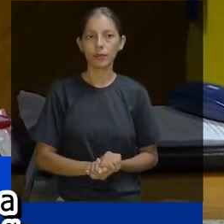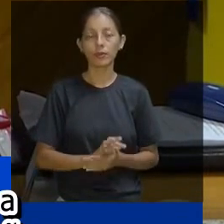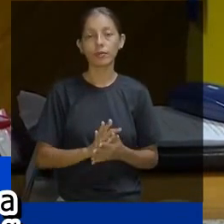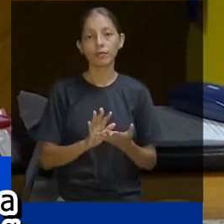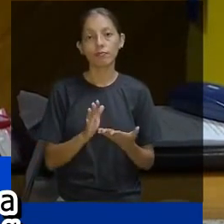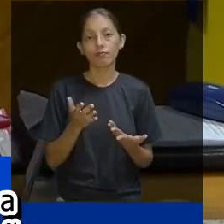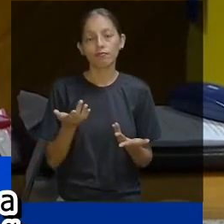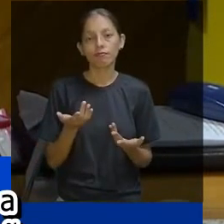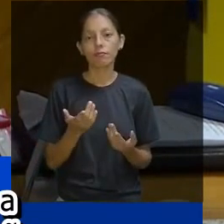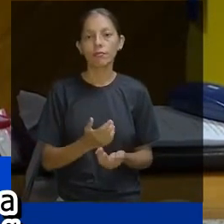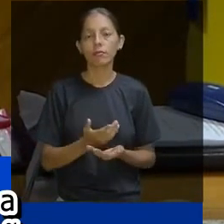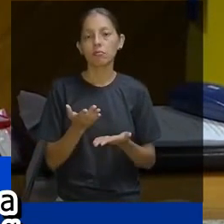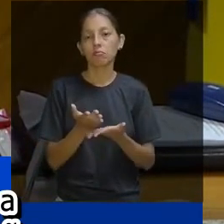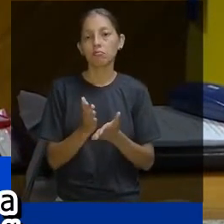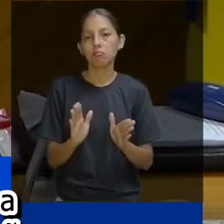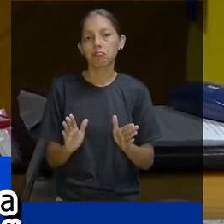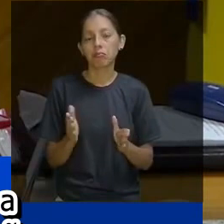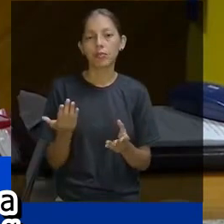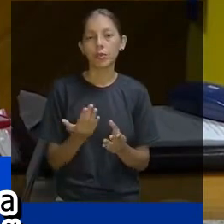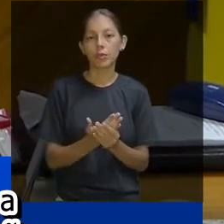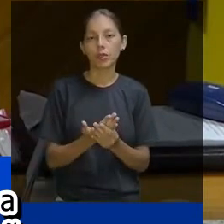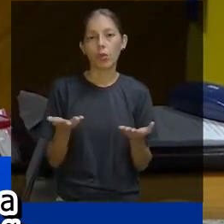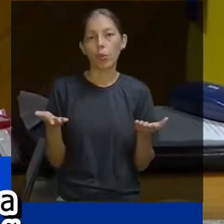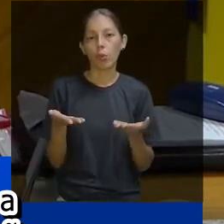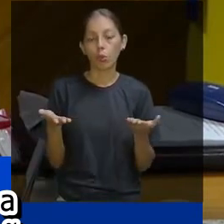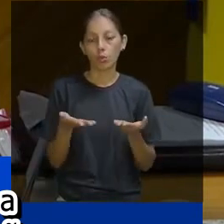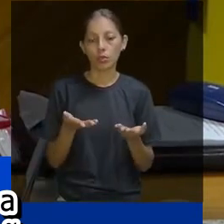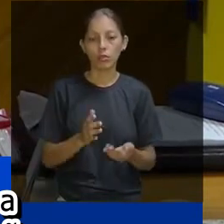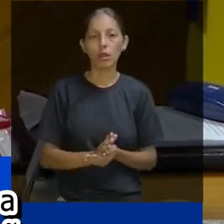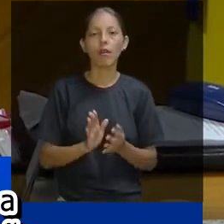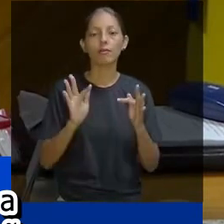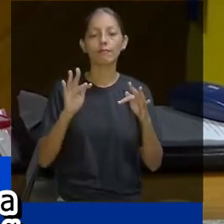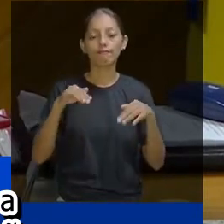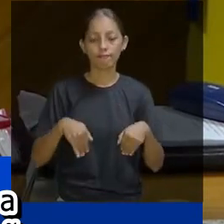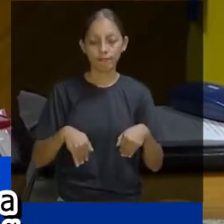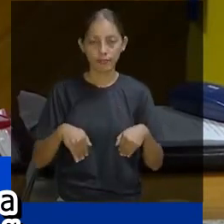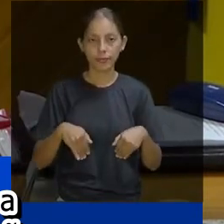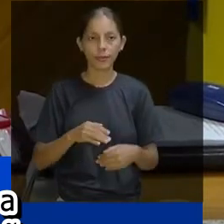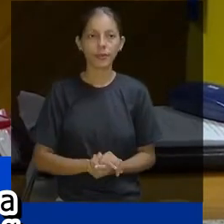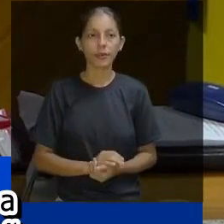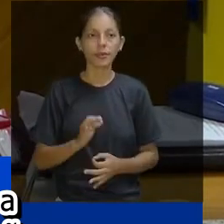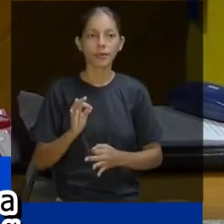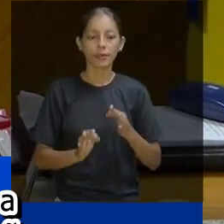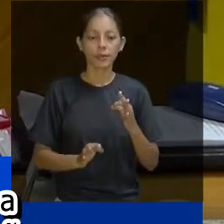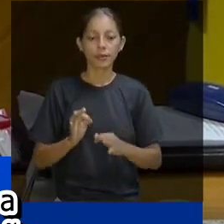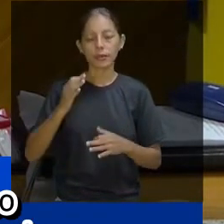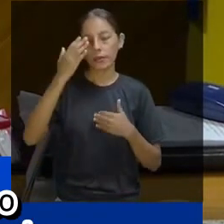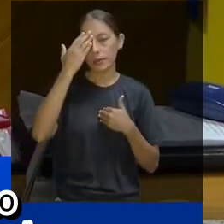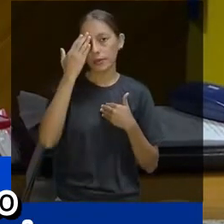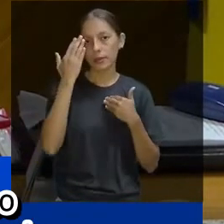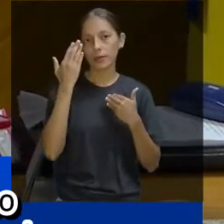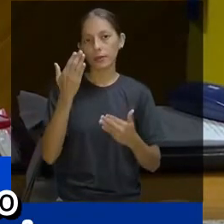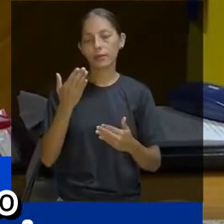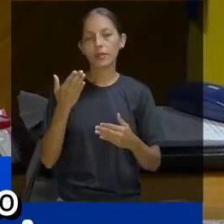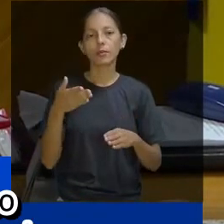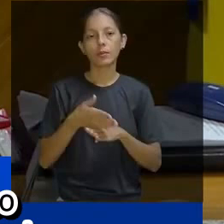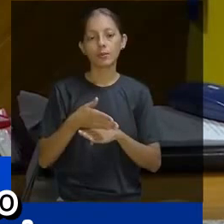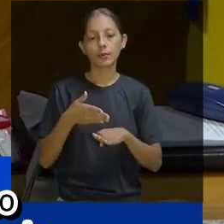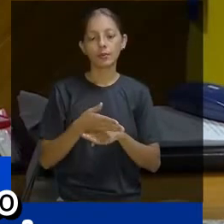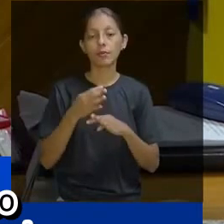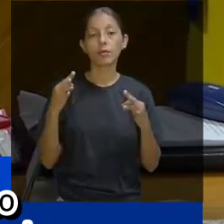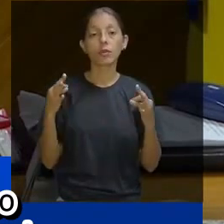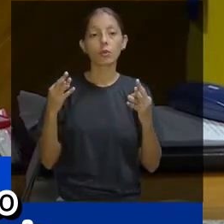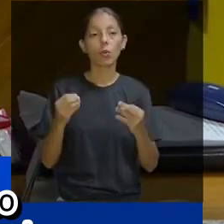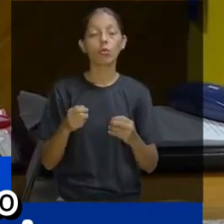há mais, então, processos a julgar hoje. Resta-me declarar encerrada a sessão, agradecendo a participação de todos no